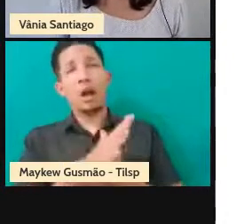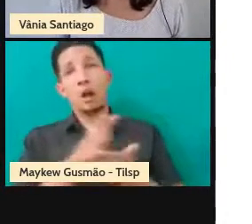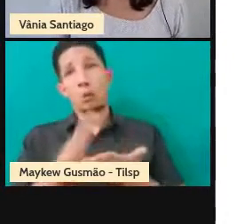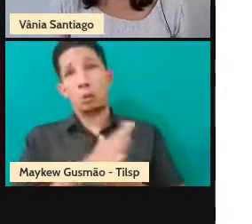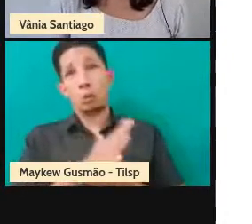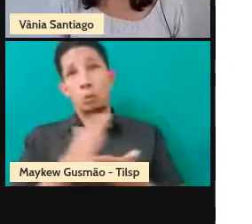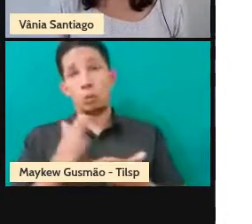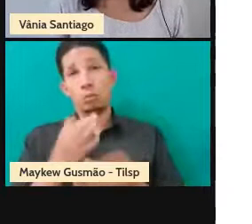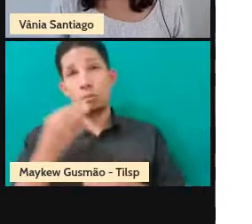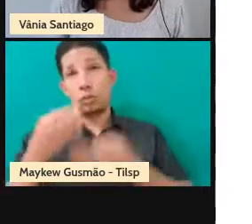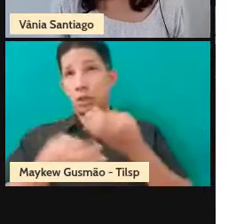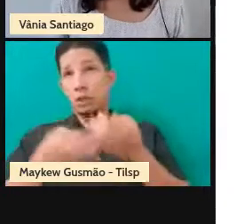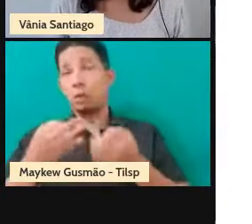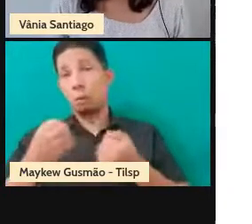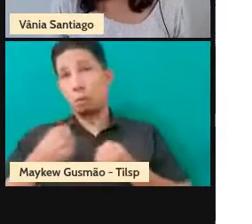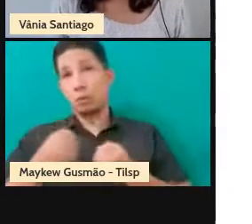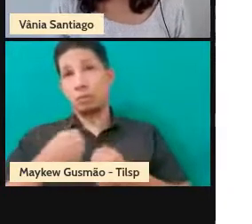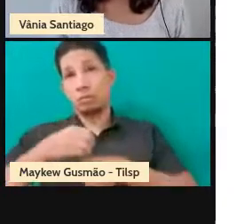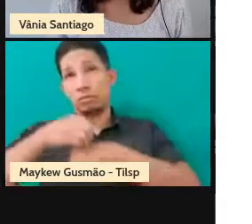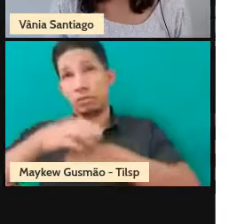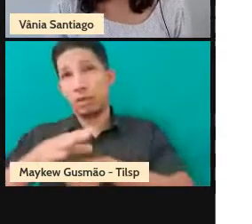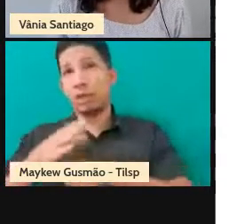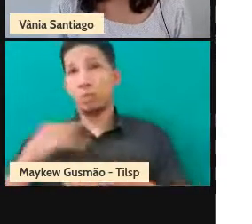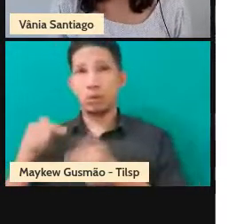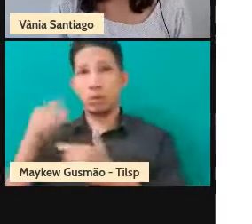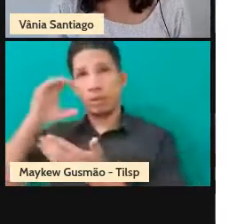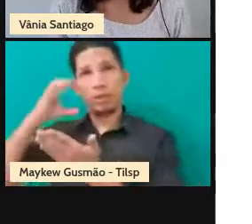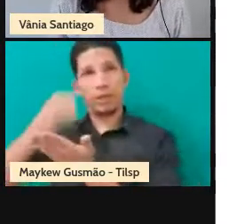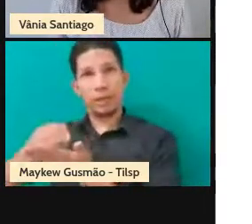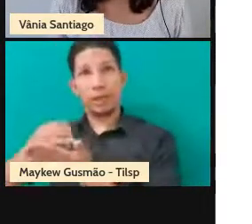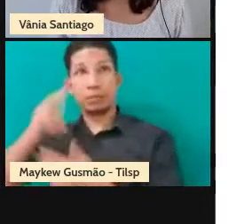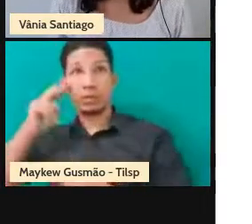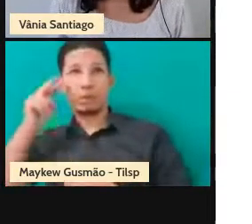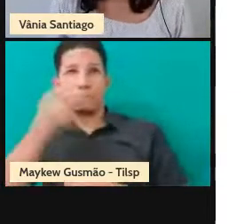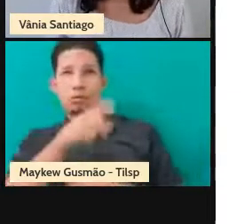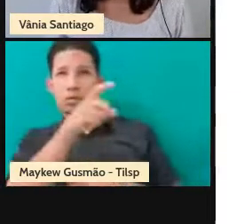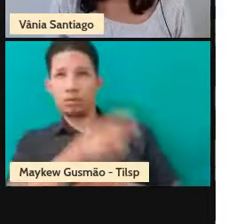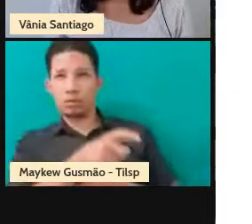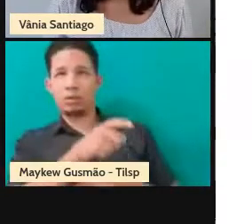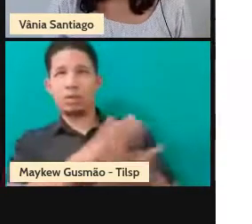trazer, né, do trabalho da tese, é que olhar para a atividade do TIOS